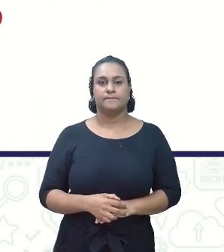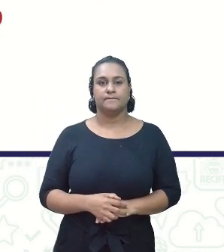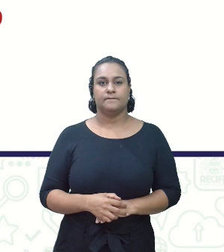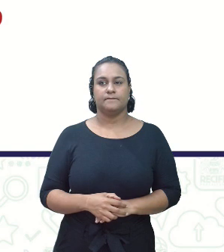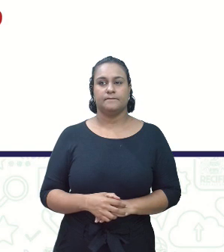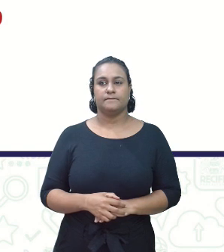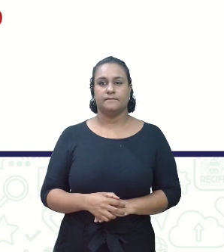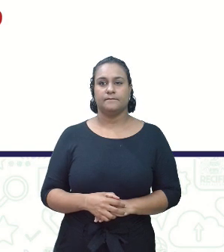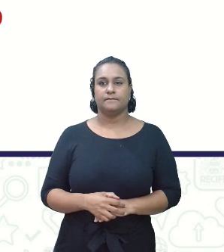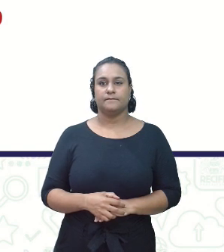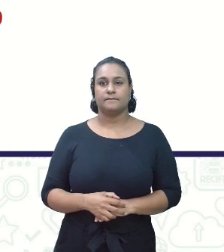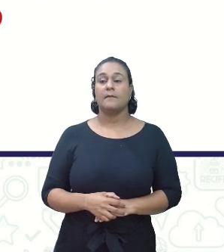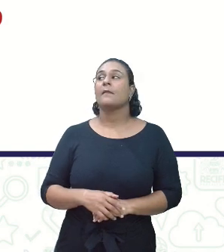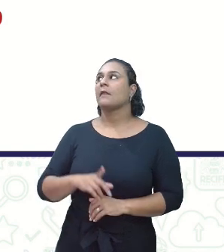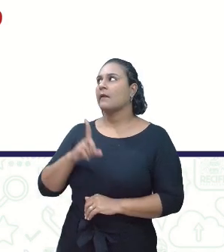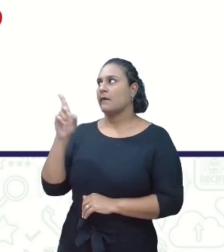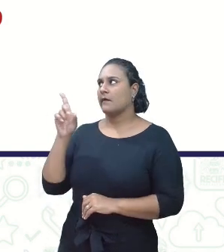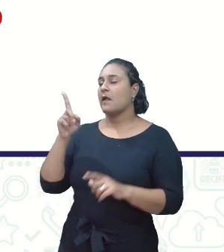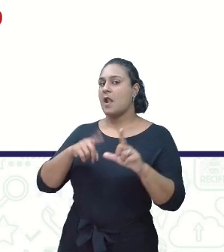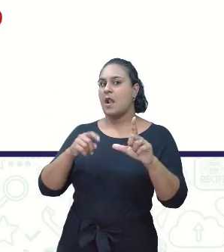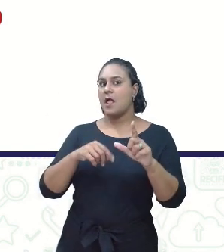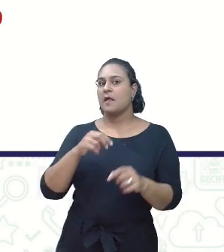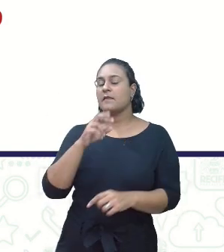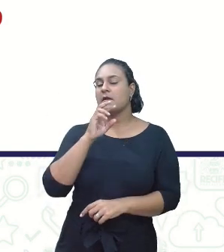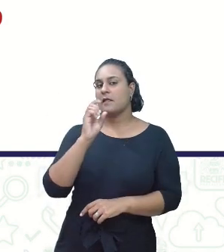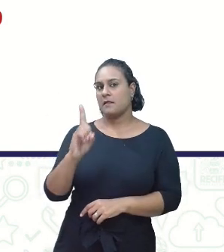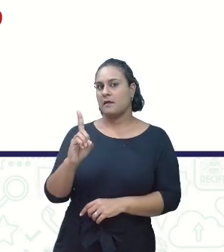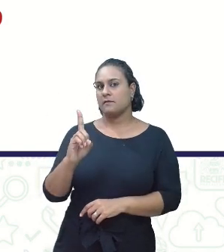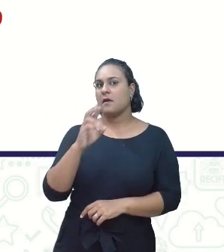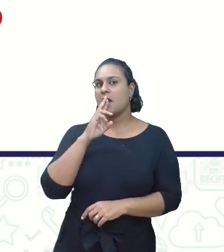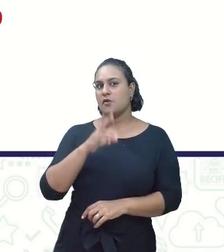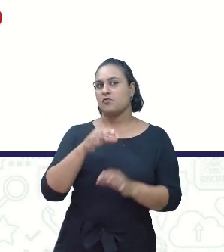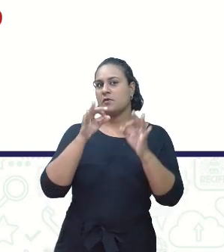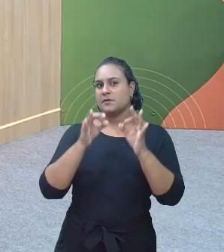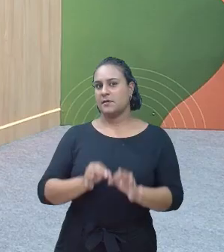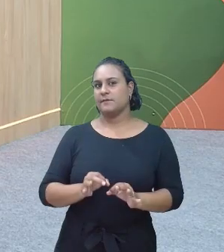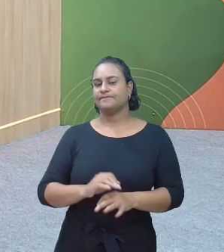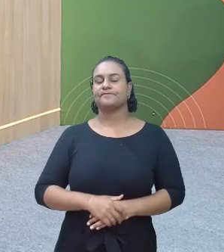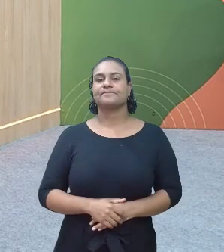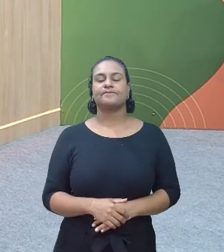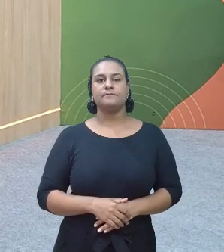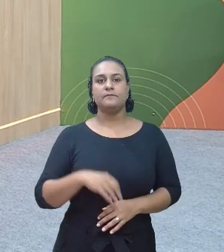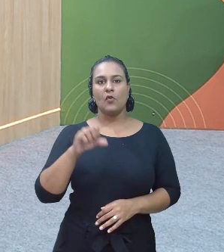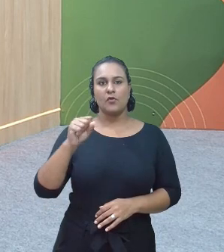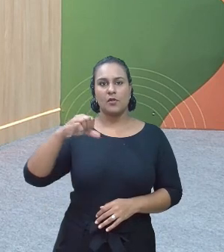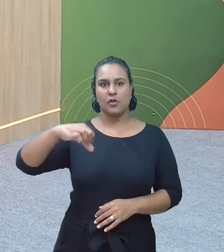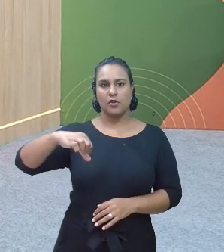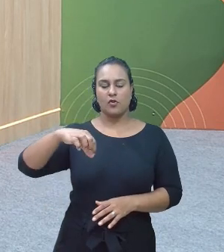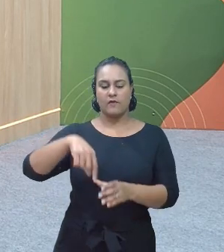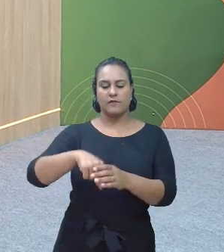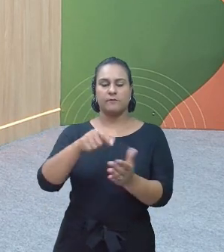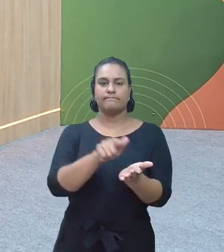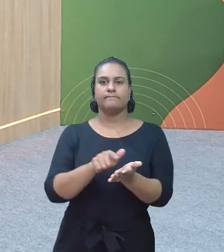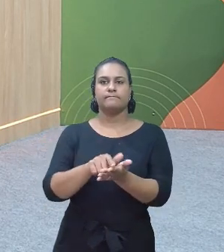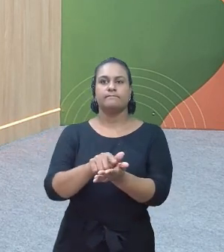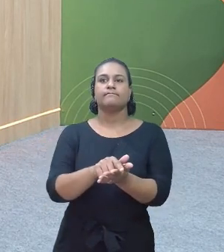Opa, nesse caso aqui a resposta seria a letra D, né? Que é 89, tá bom? Então, a ideia aqui é que a gente comece a perceber